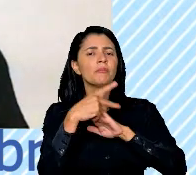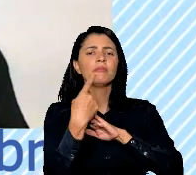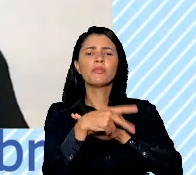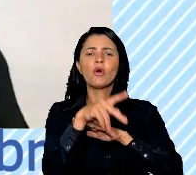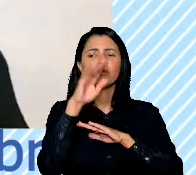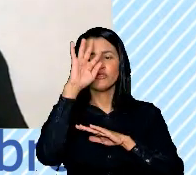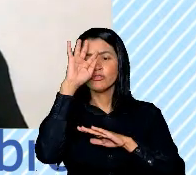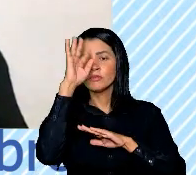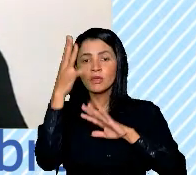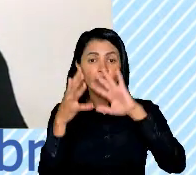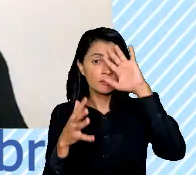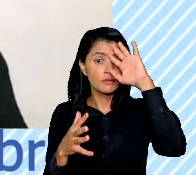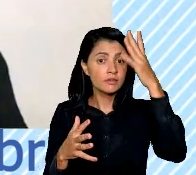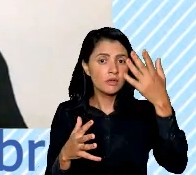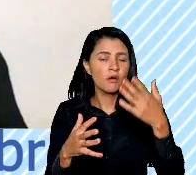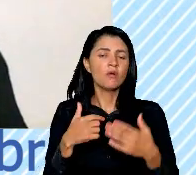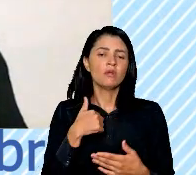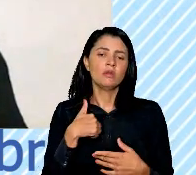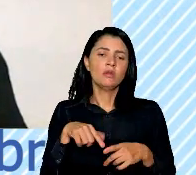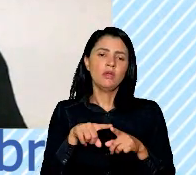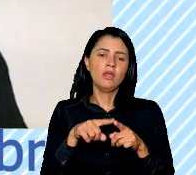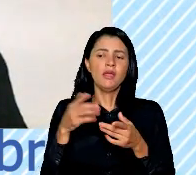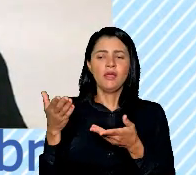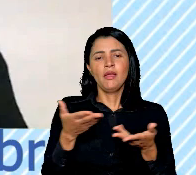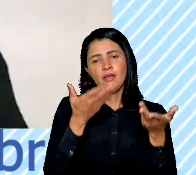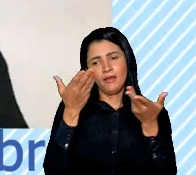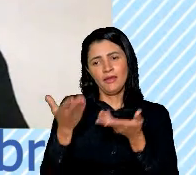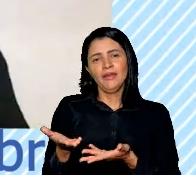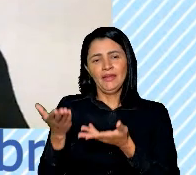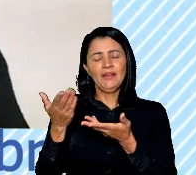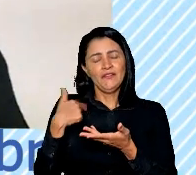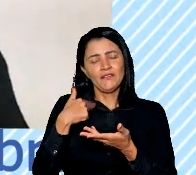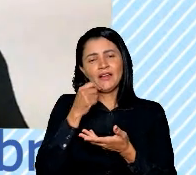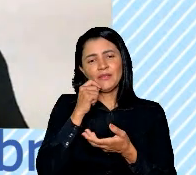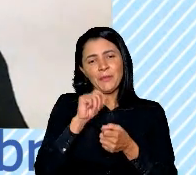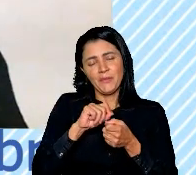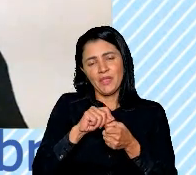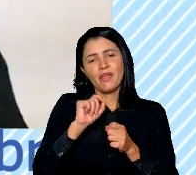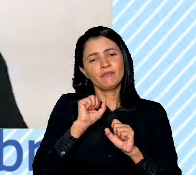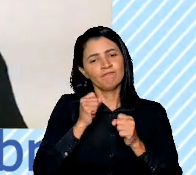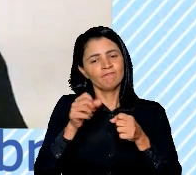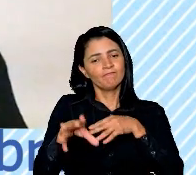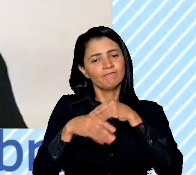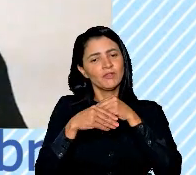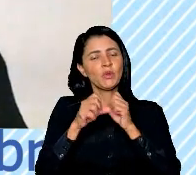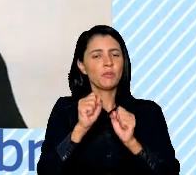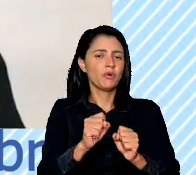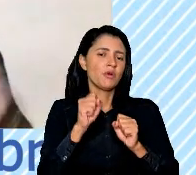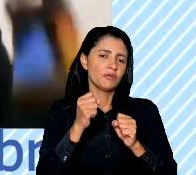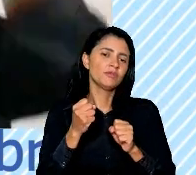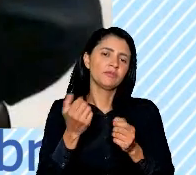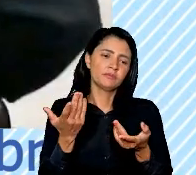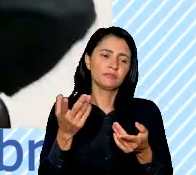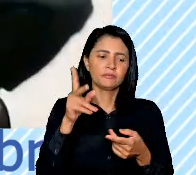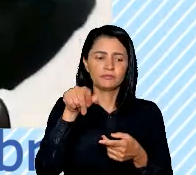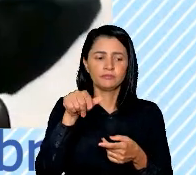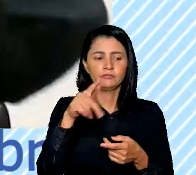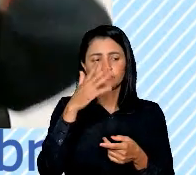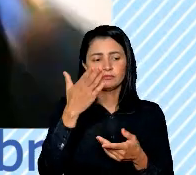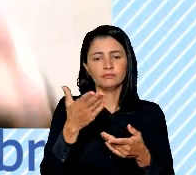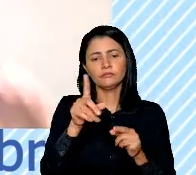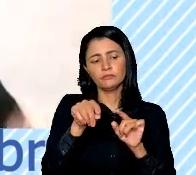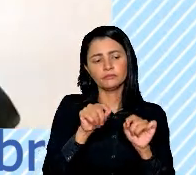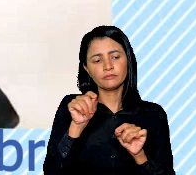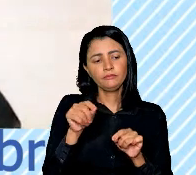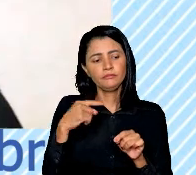de decisão. E eu tento fazer minha parte, contribuindo com o que eu posso, e eu acho que é assim, né, desembargadora,